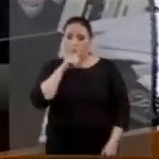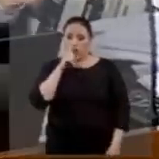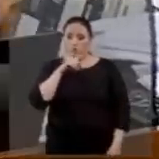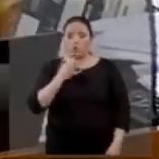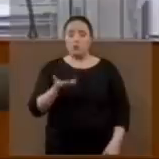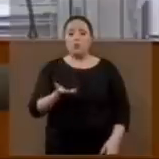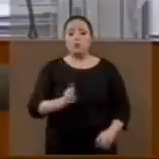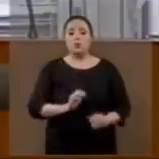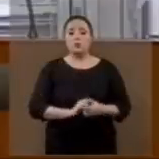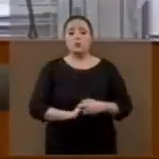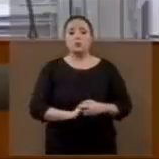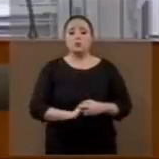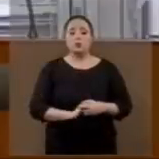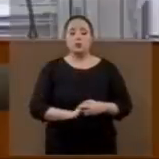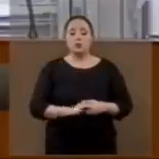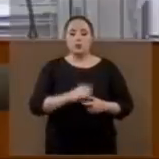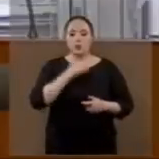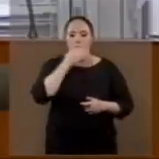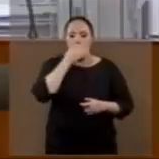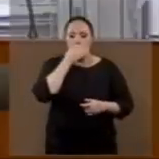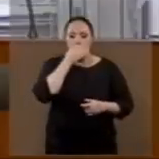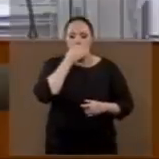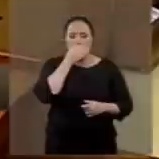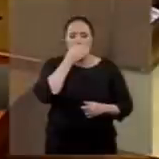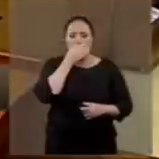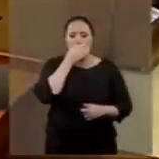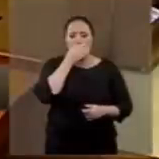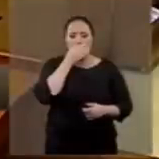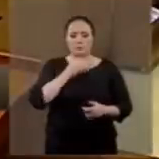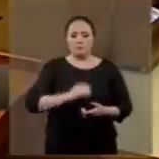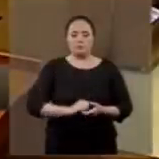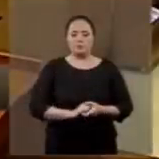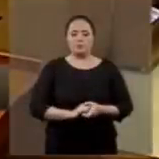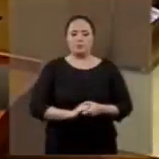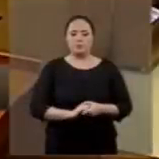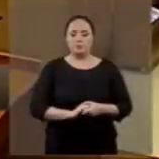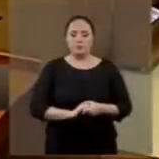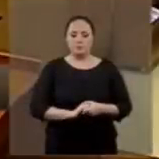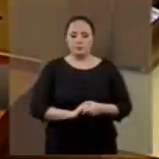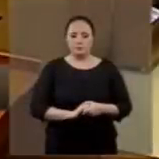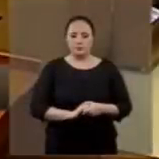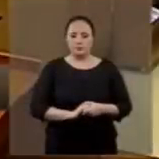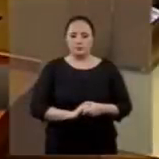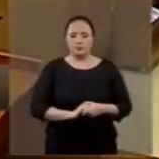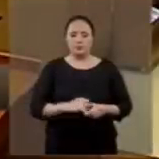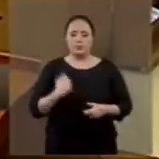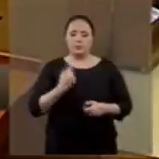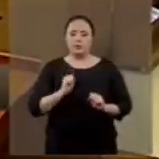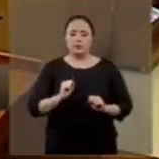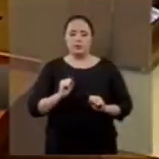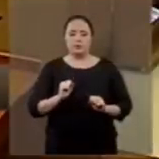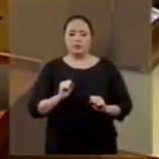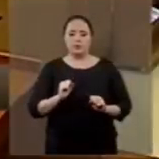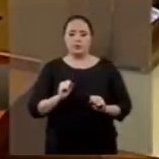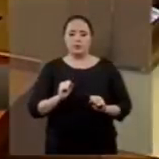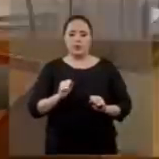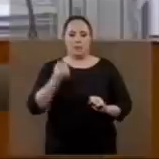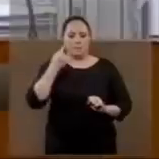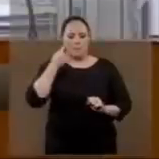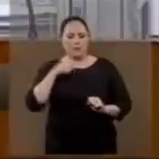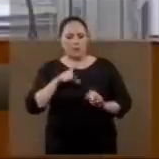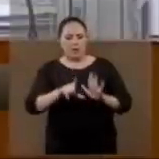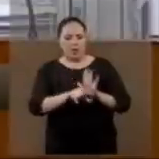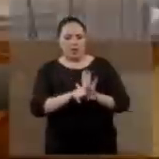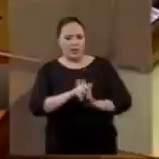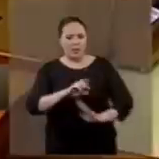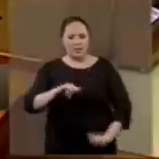Estou passando para Vossa Excelência, ministro. Mas nós podemos examinar esse fato com essa lei superveniente não impugnada? Não